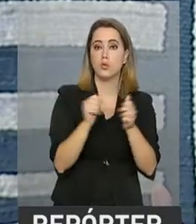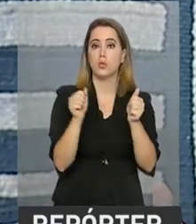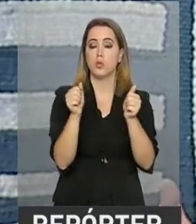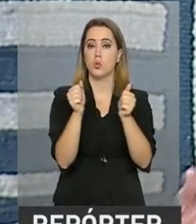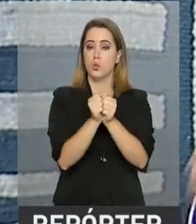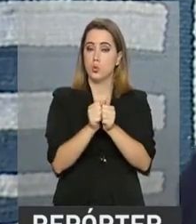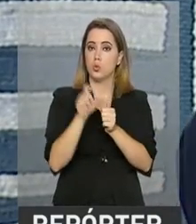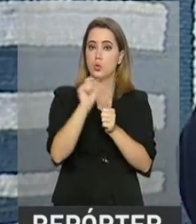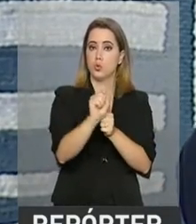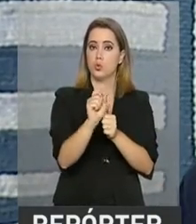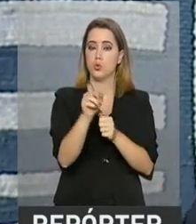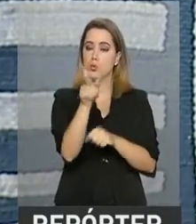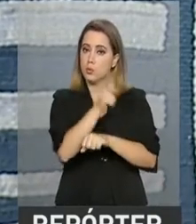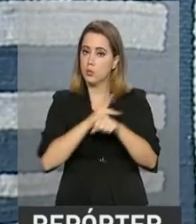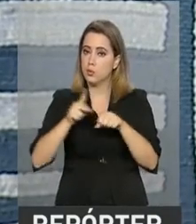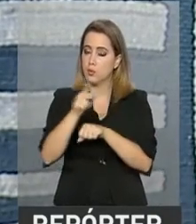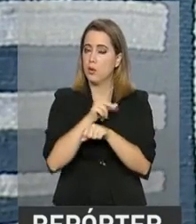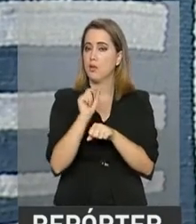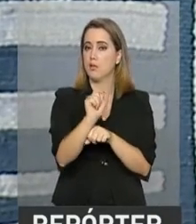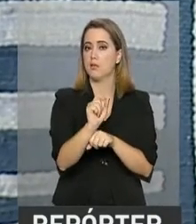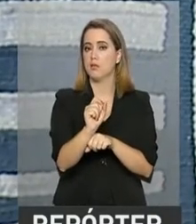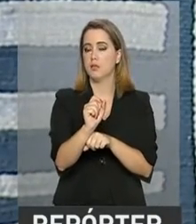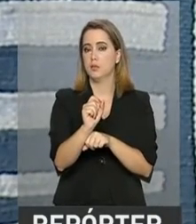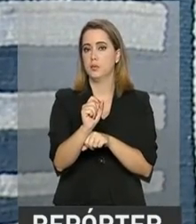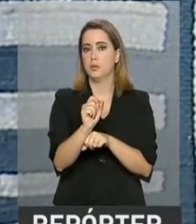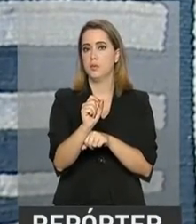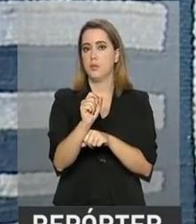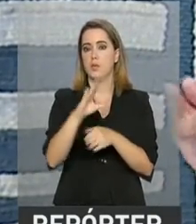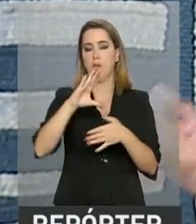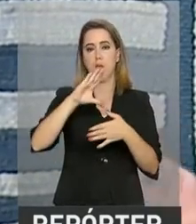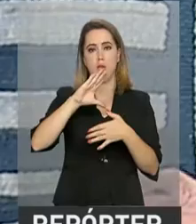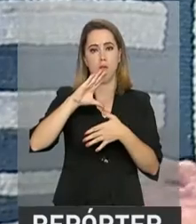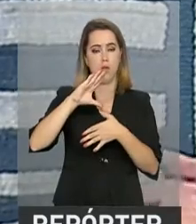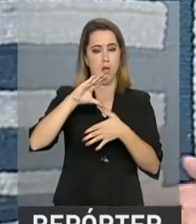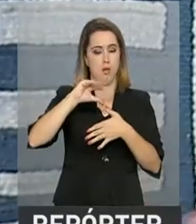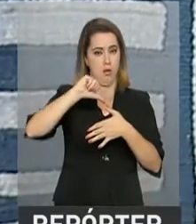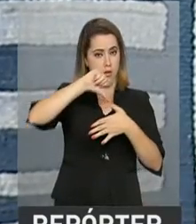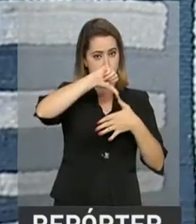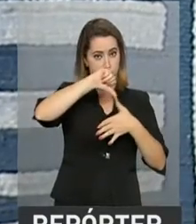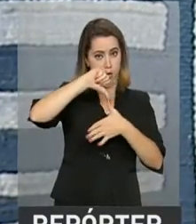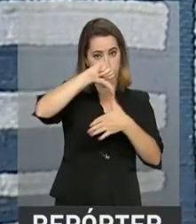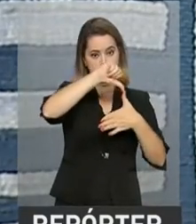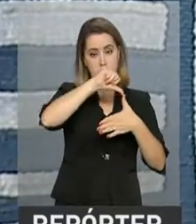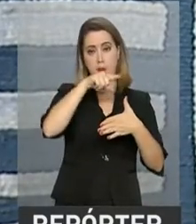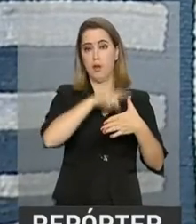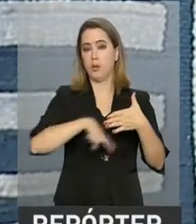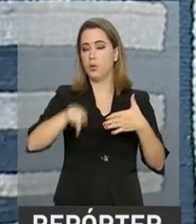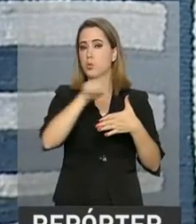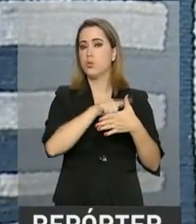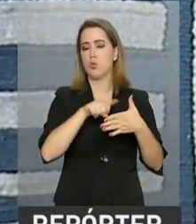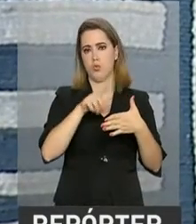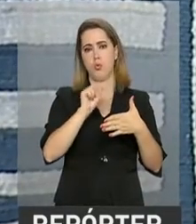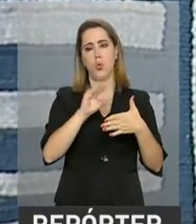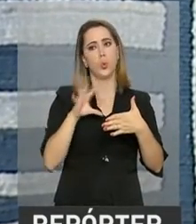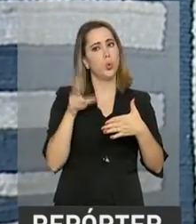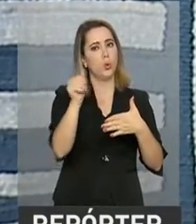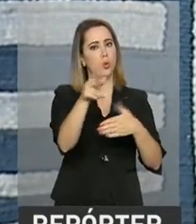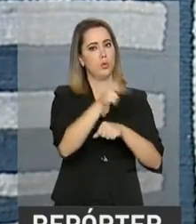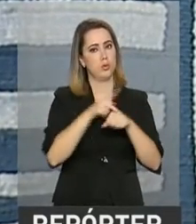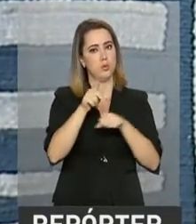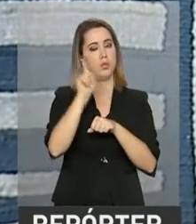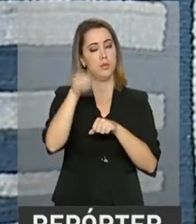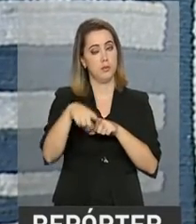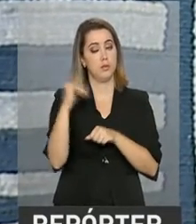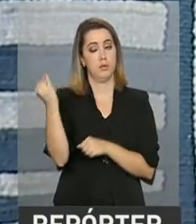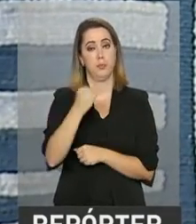com os países portanto da américa do sul méxico que a aliança importante para todos